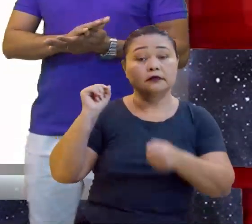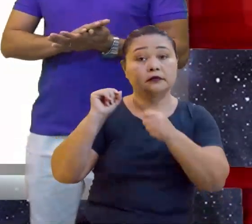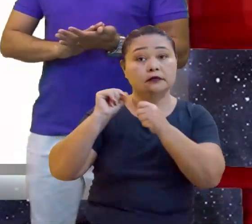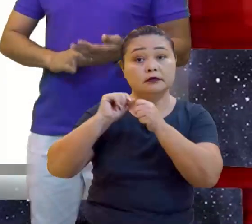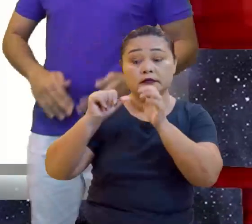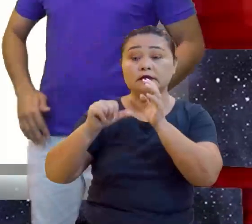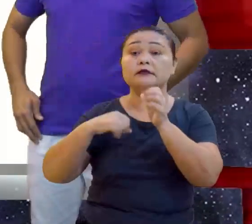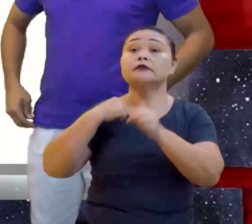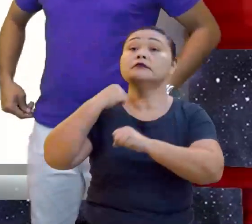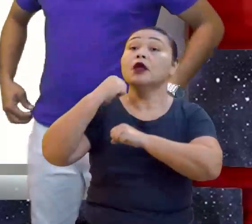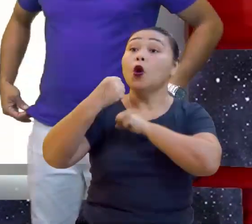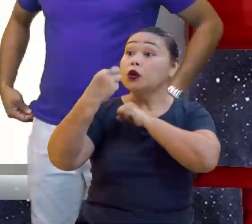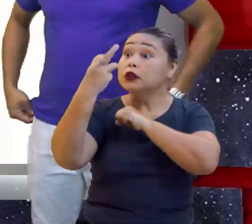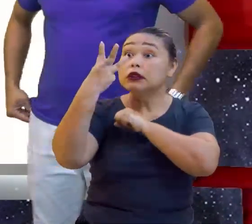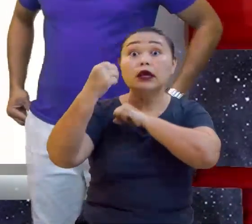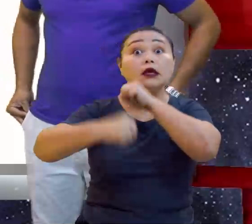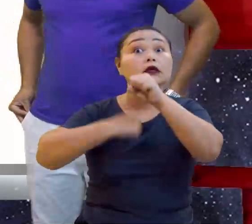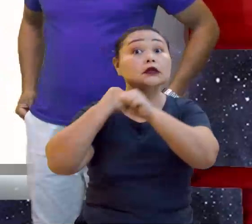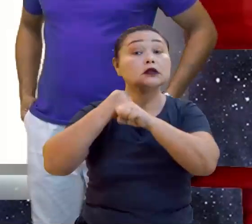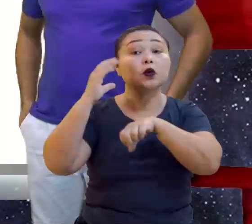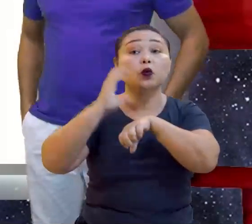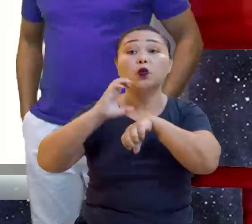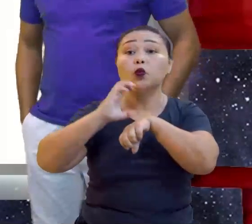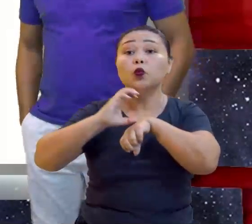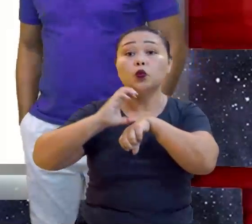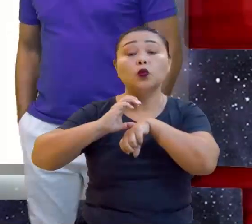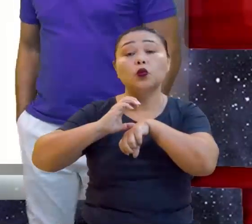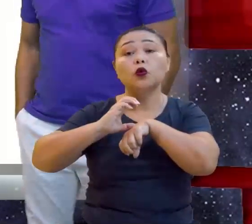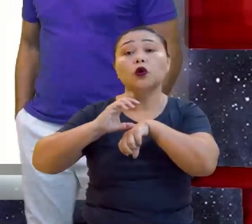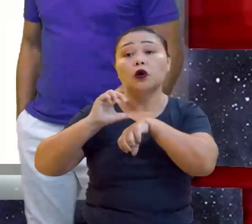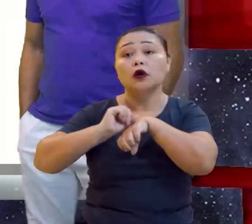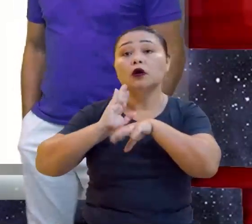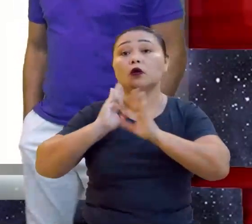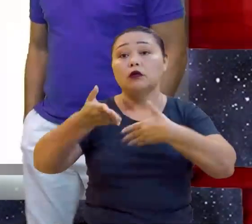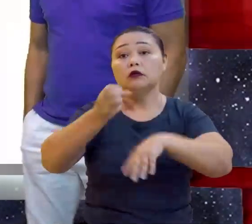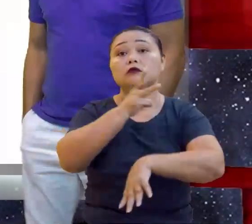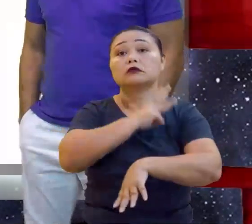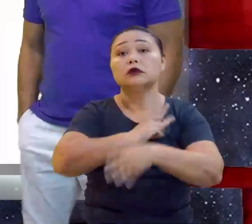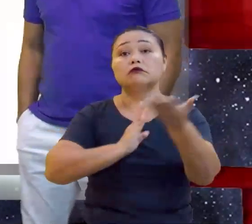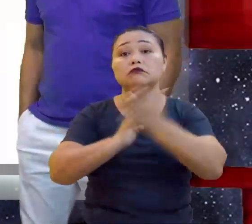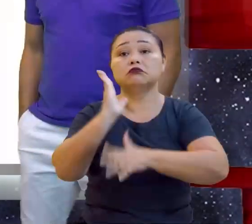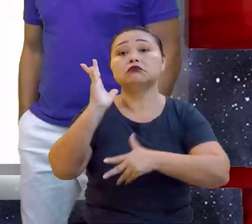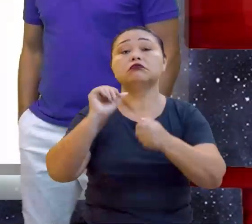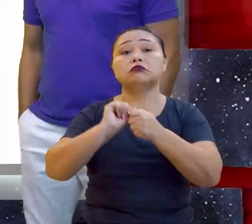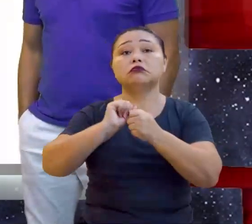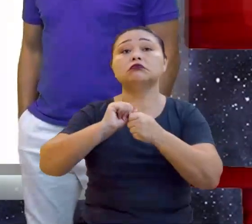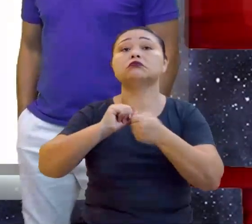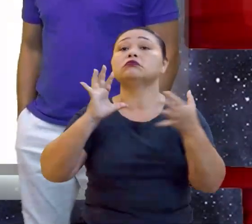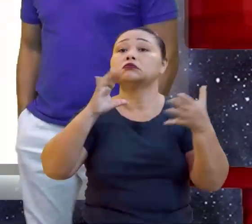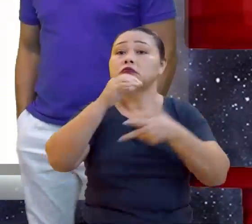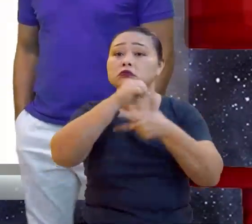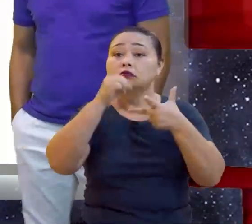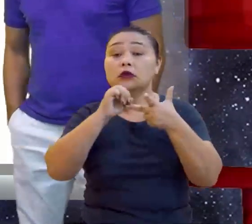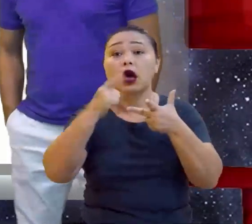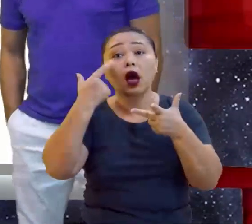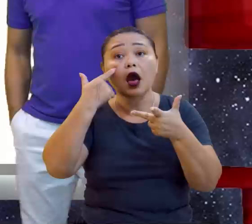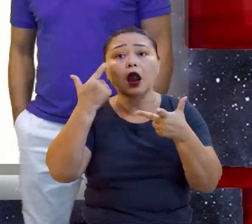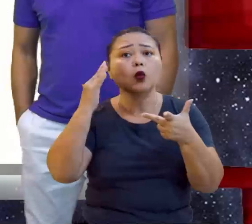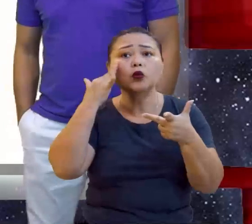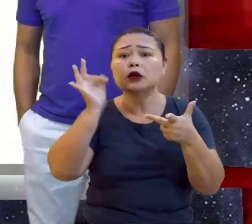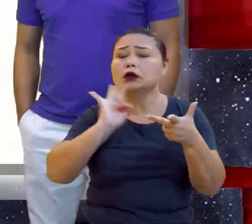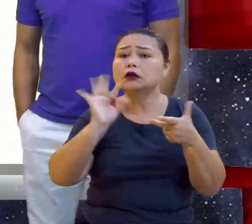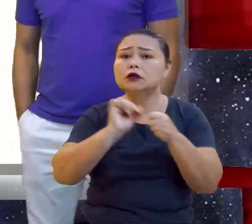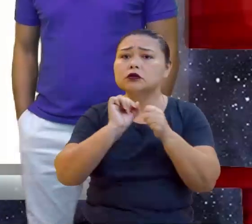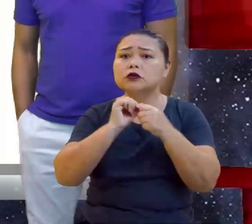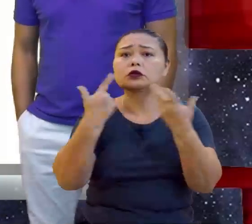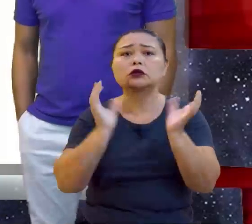de cursinho. E até hoje ela não tinha entendido, assim, com facilidade, a parte de conjuntos numéricos, né? Aí quando eu mostrei